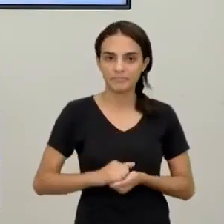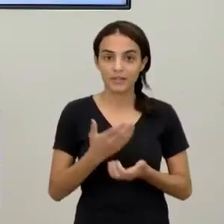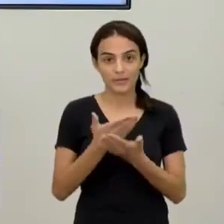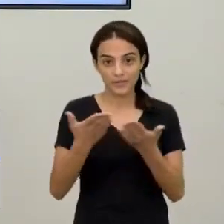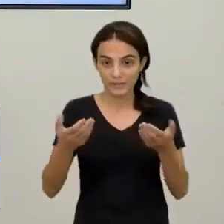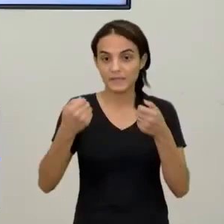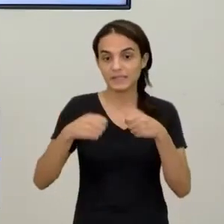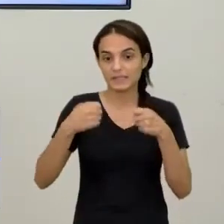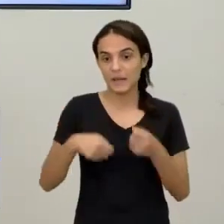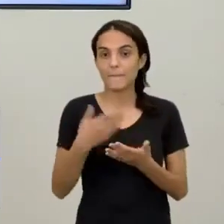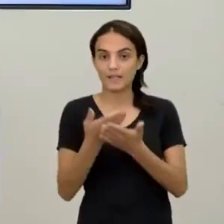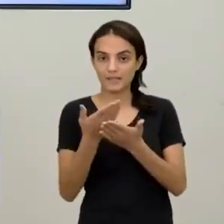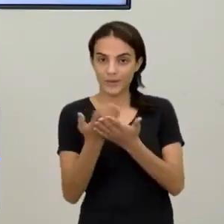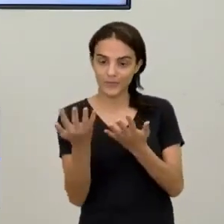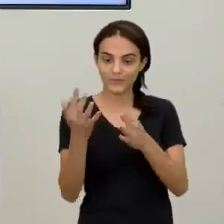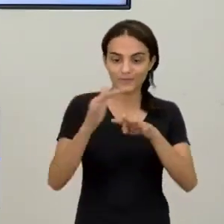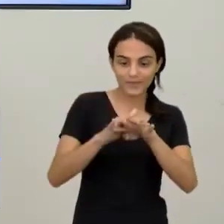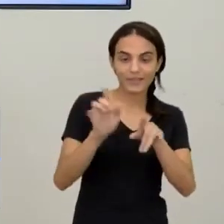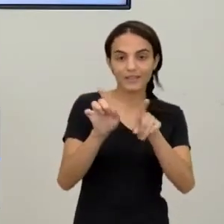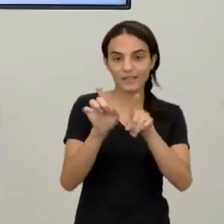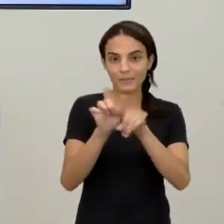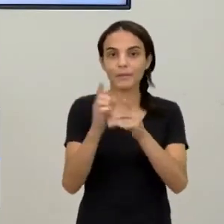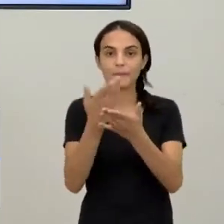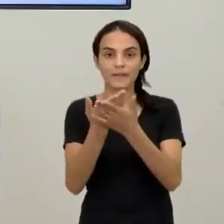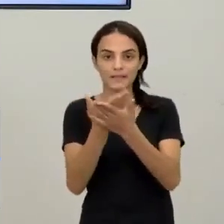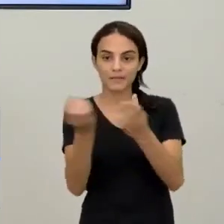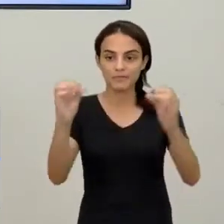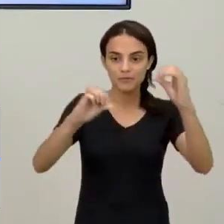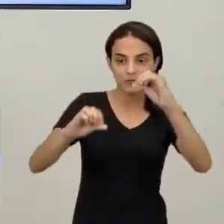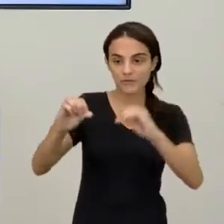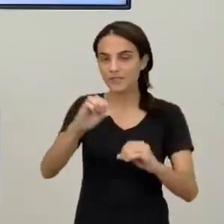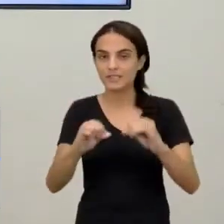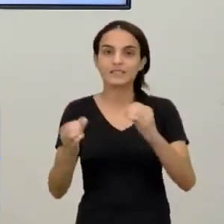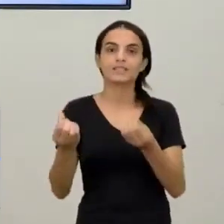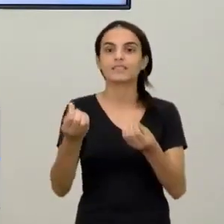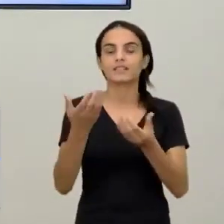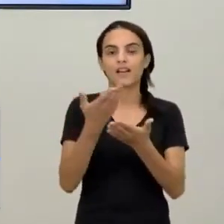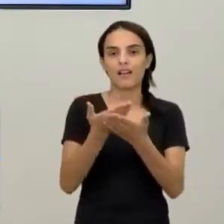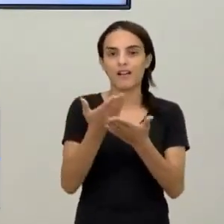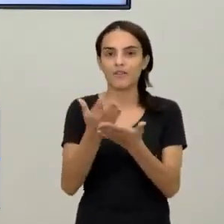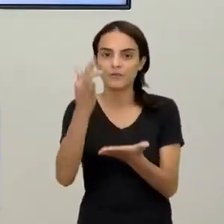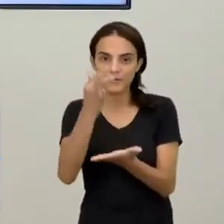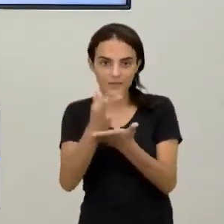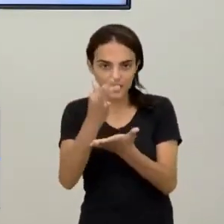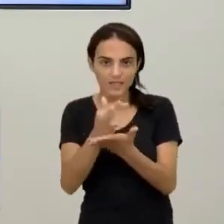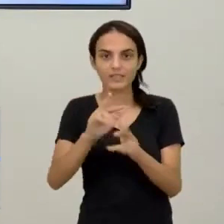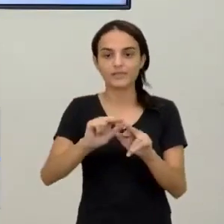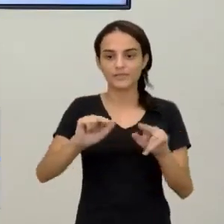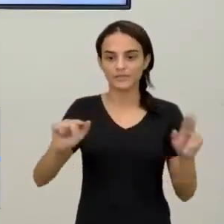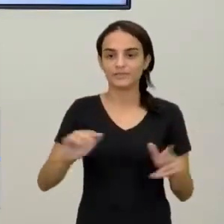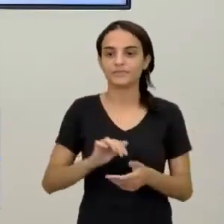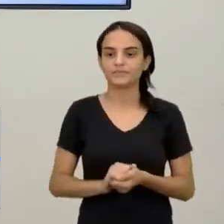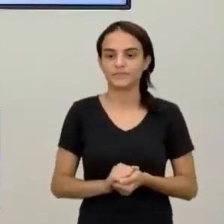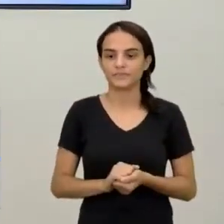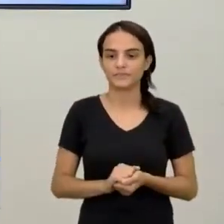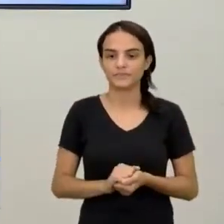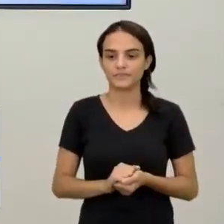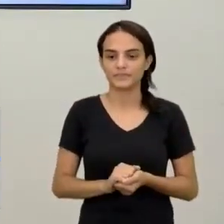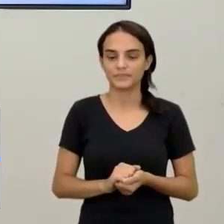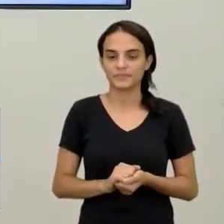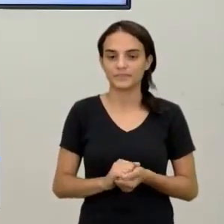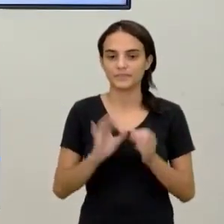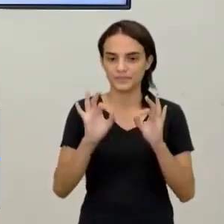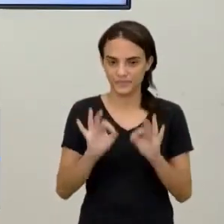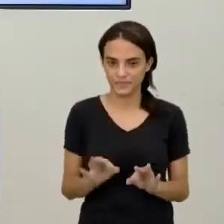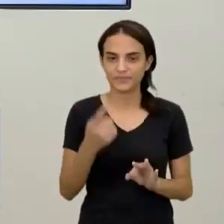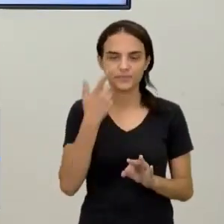tanto para as aulas de matemática como para as aulas de física, as aulas de química e das ciências que vocês terão aí de novidade este ano, tá certo? Olha